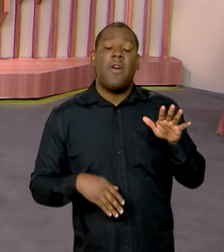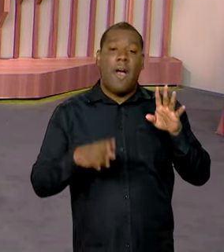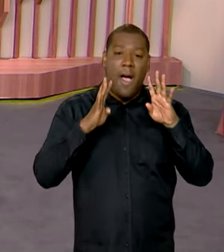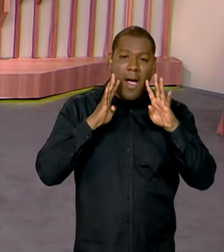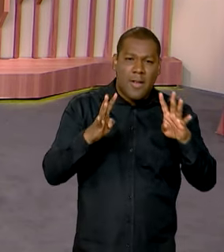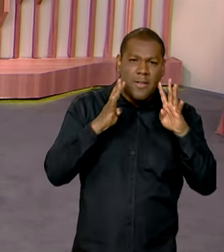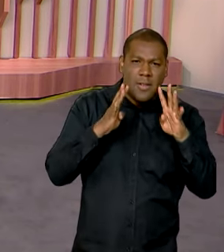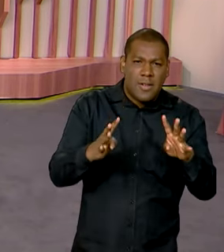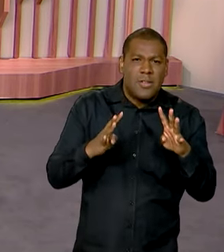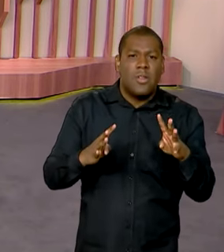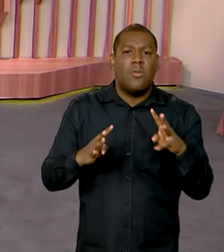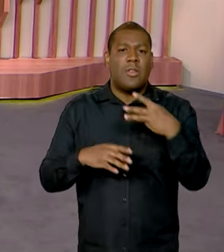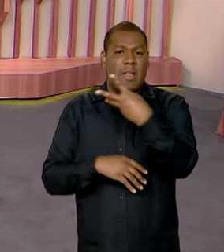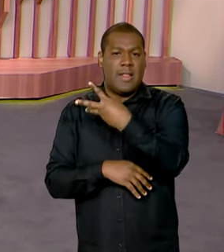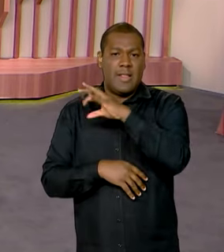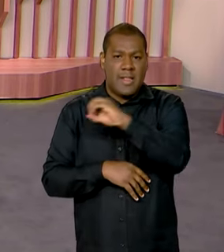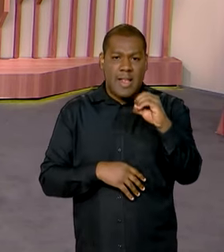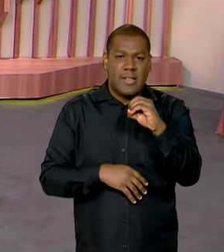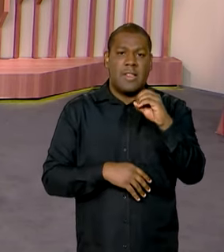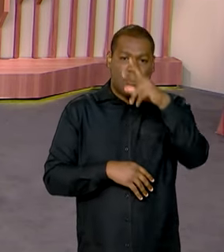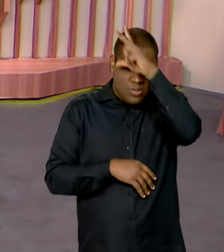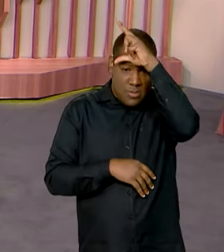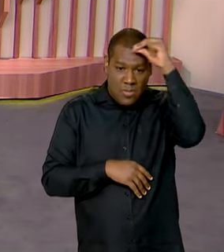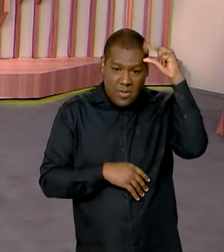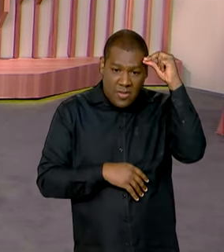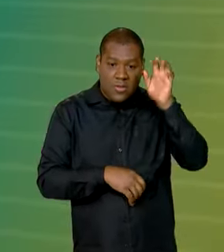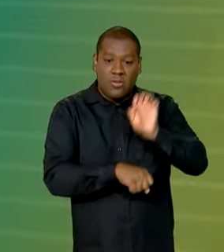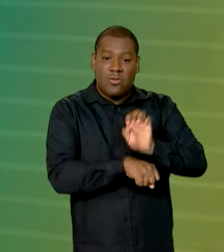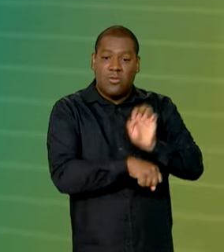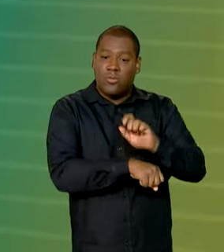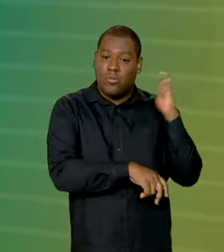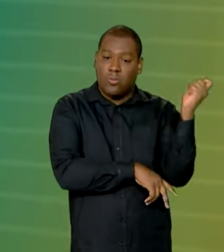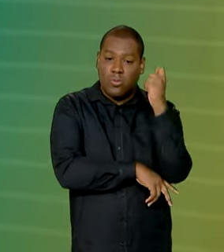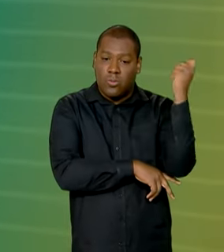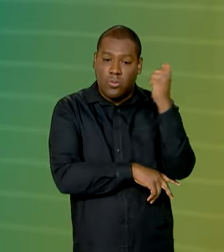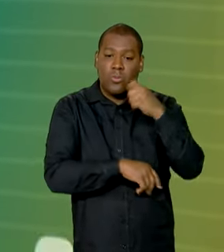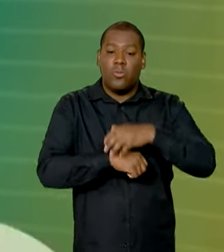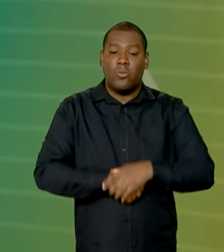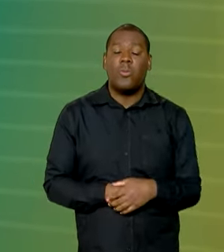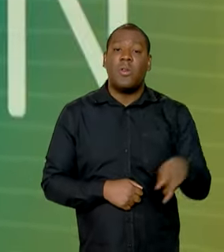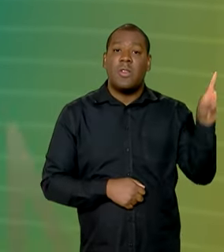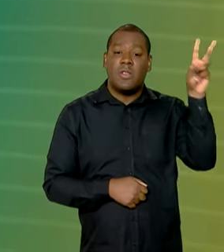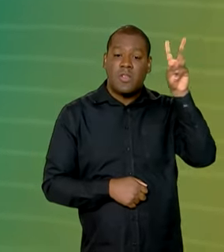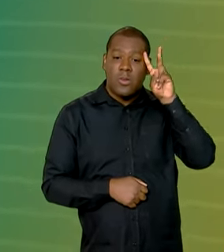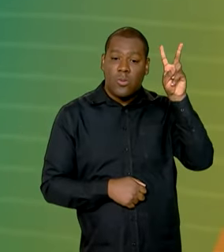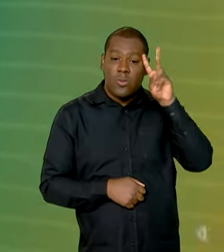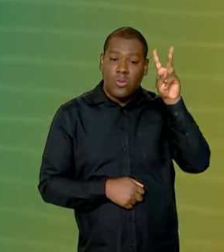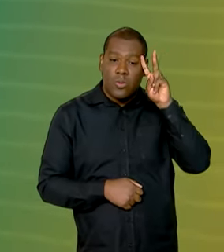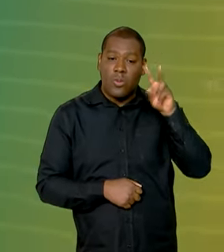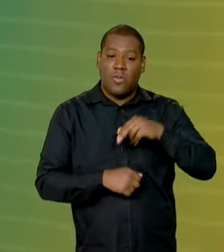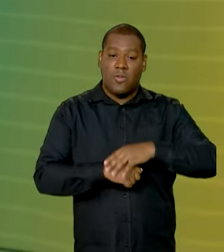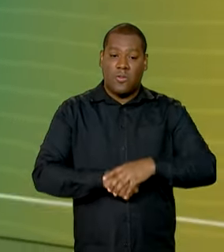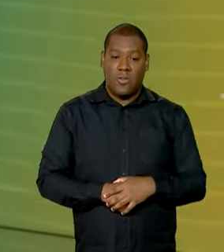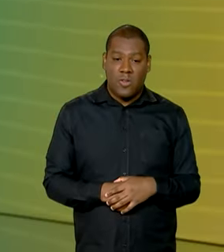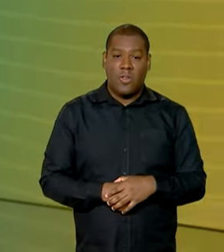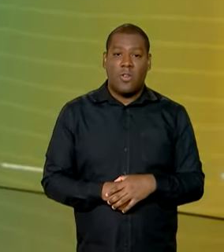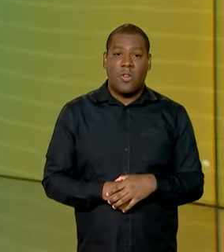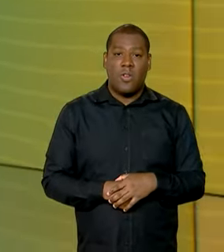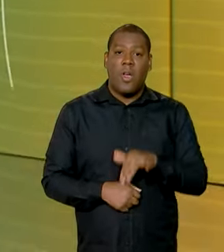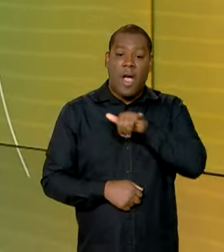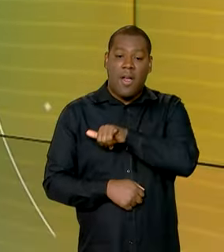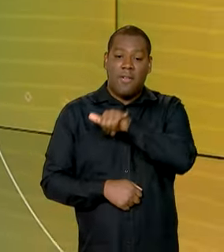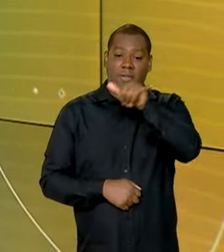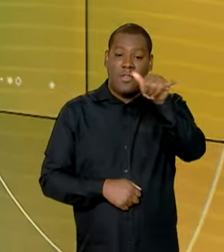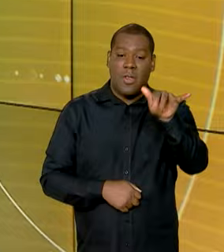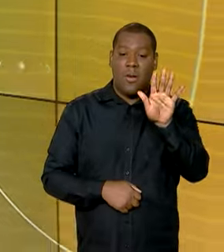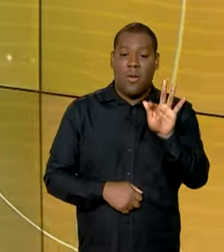de 300 prefeitos gaúchos. E nesta segunda-feira, novas ações. Uma aeronave da FAB vai